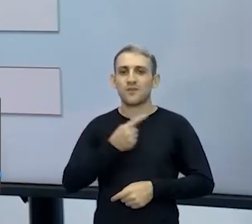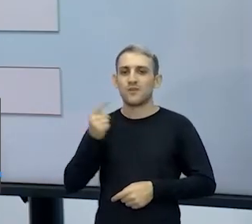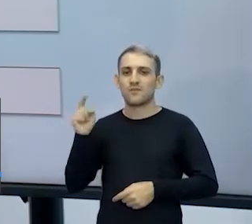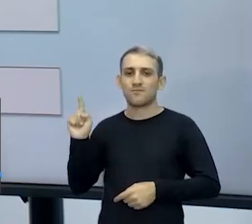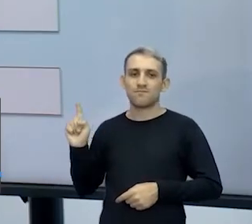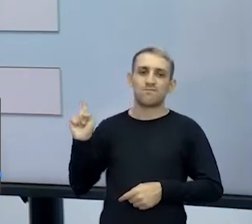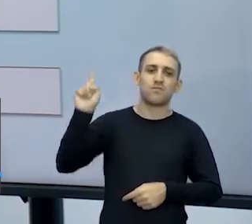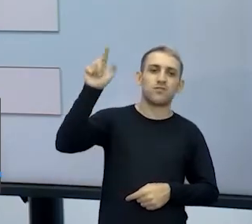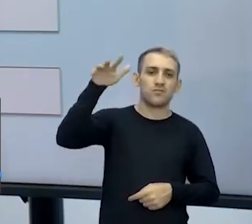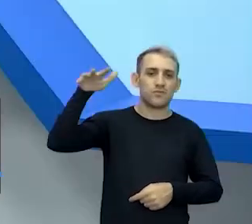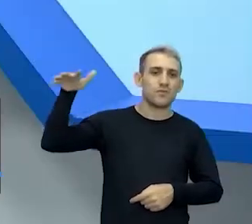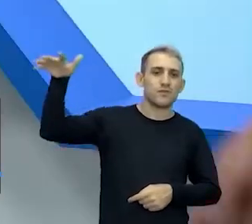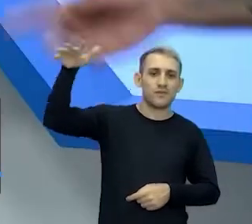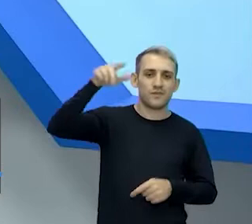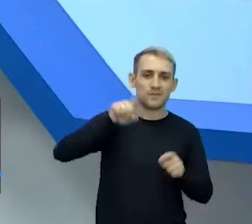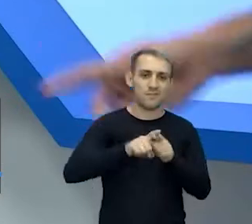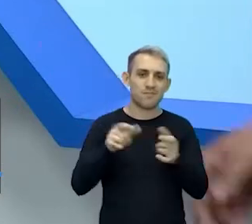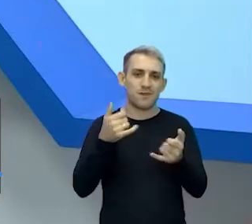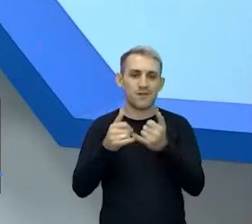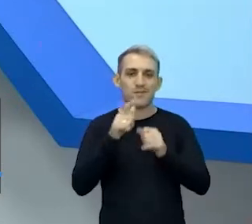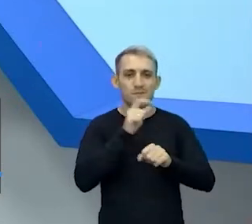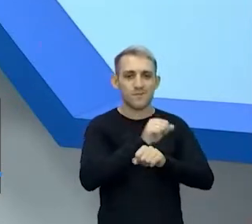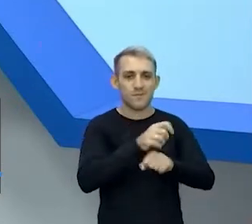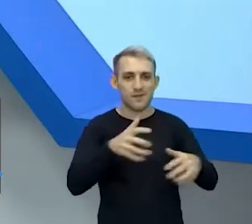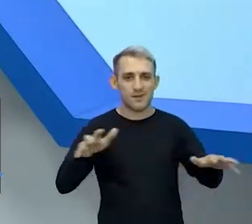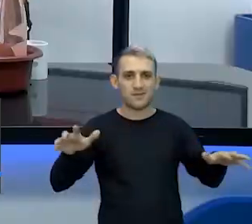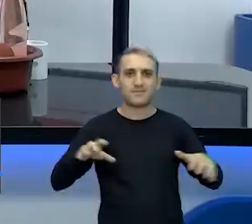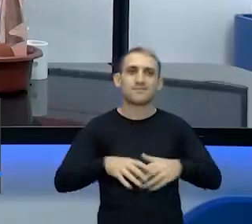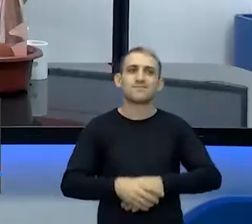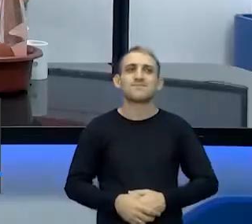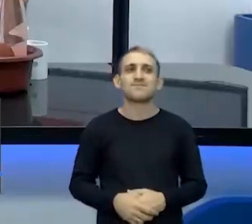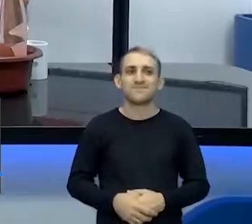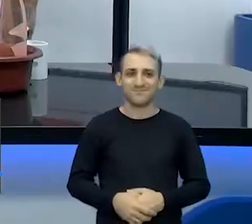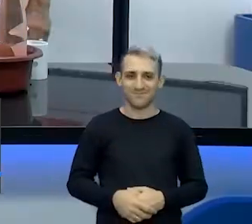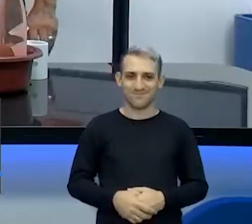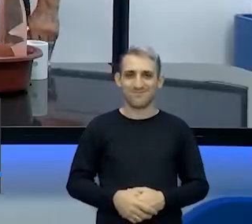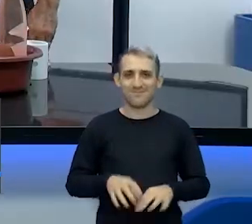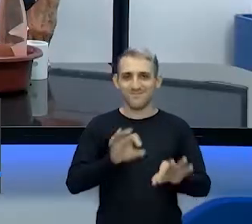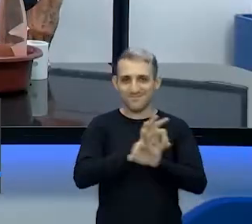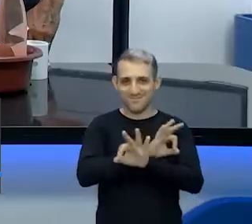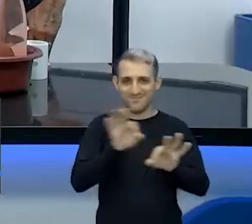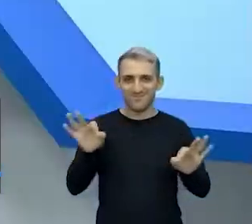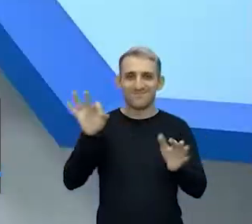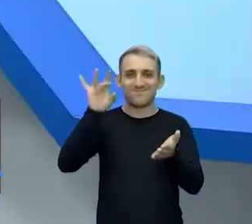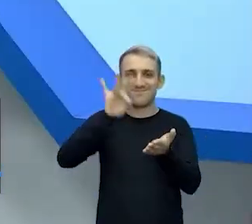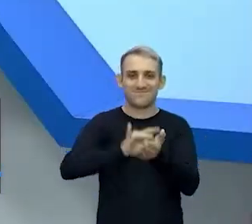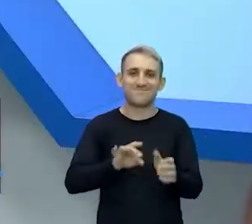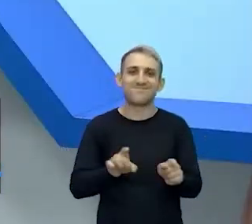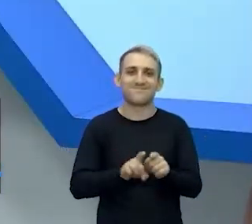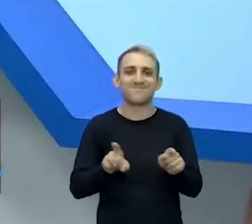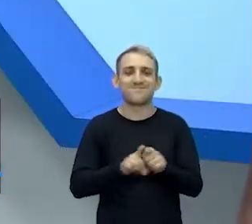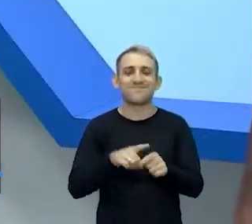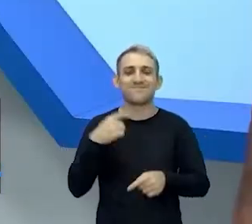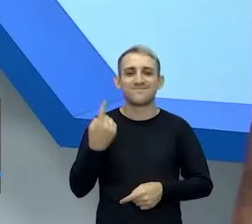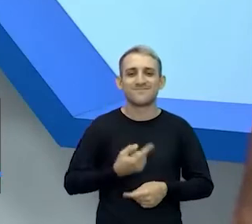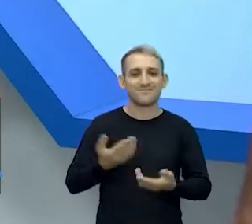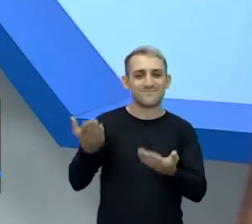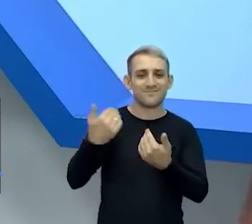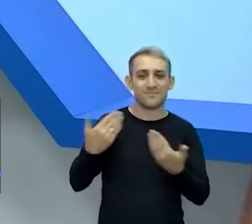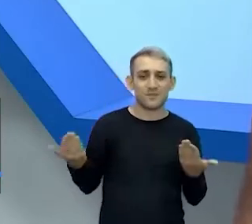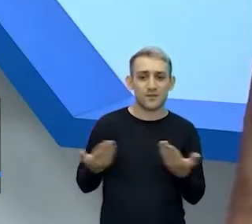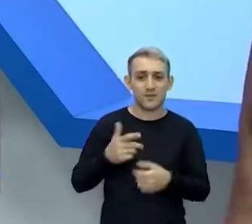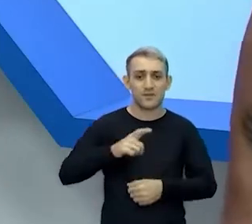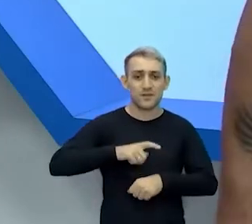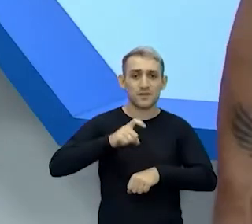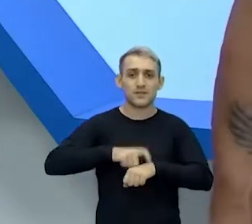Com micro e com macro. Olha, até rimou, hein? Bonito. Ótimo, é verdade. Bom, vamos lá. Saindo então desse